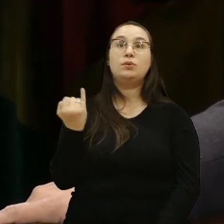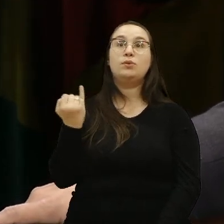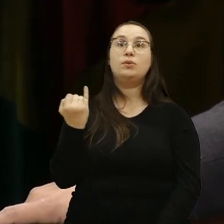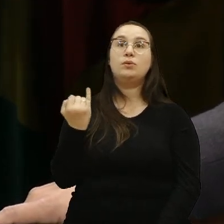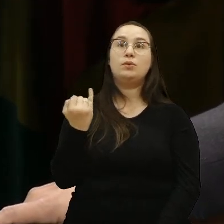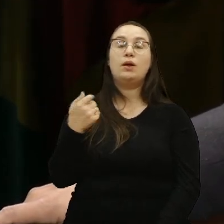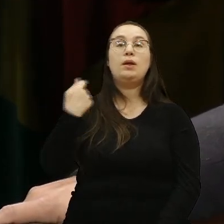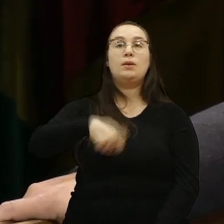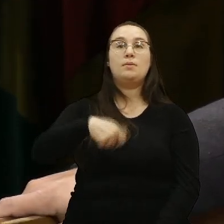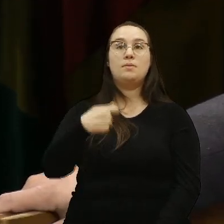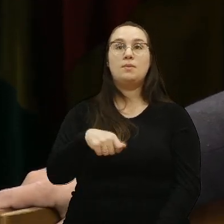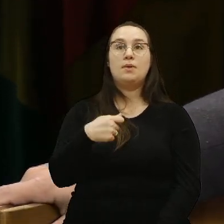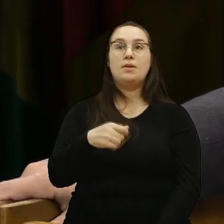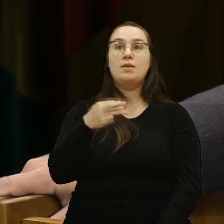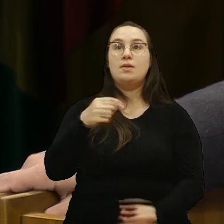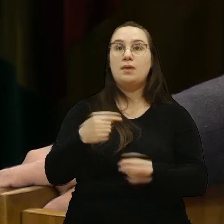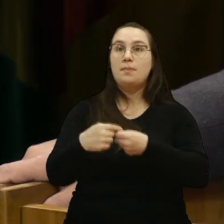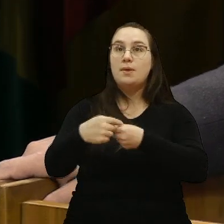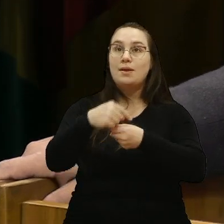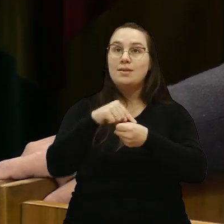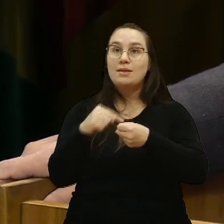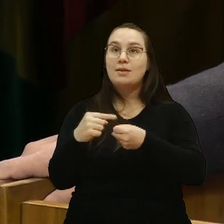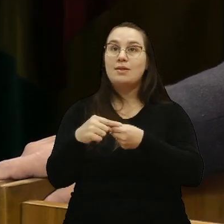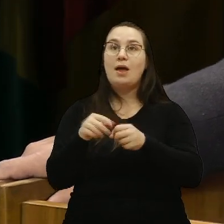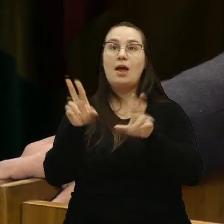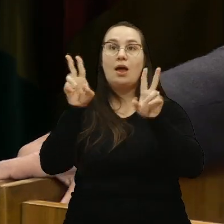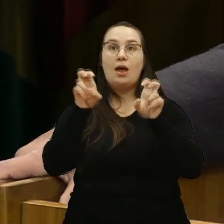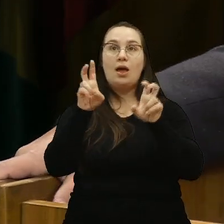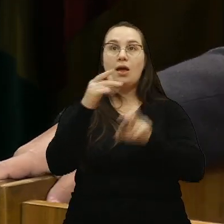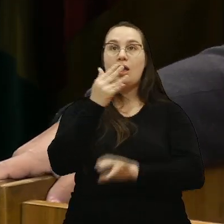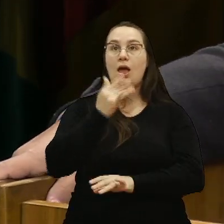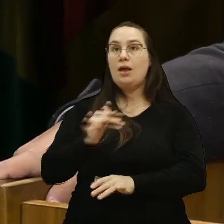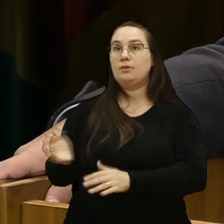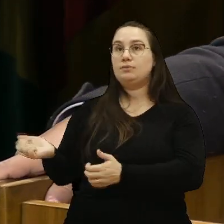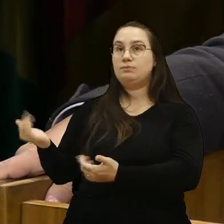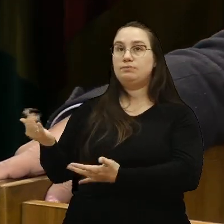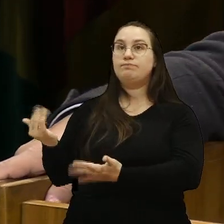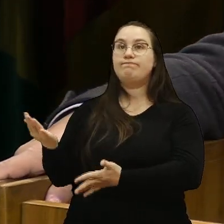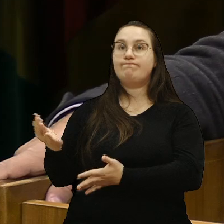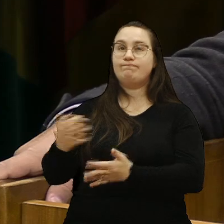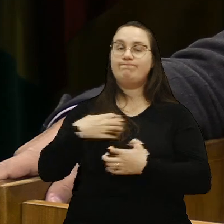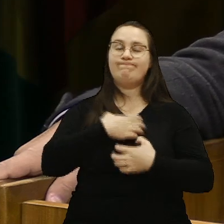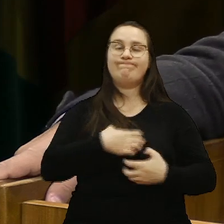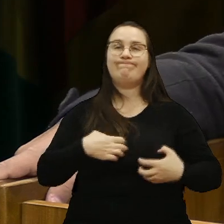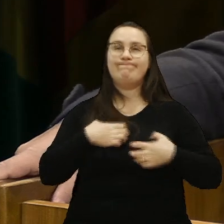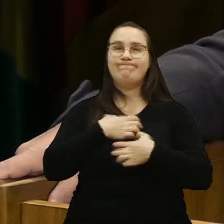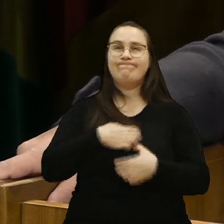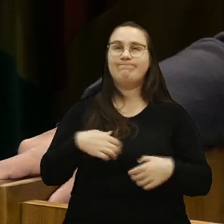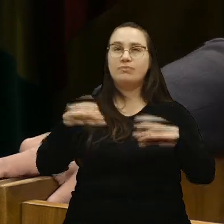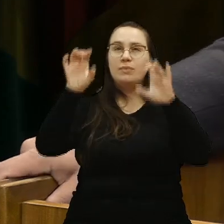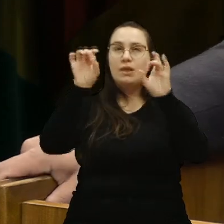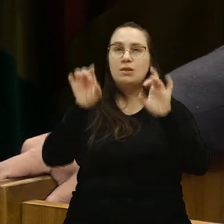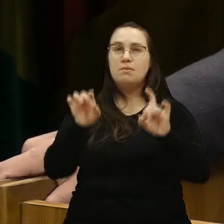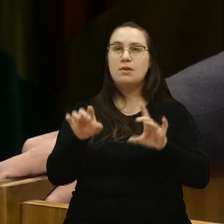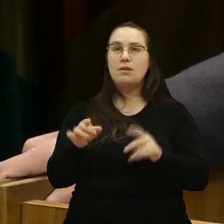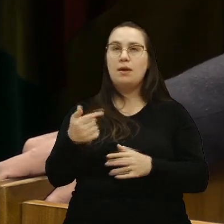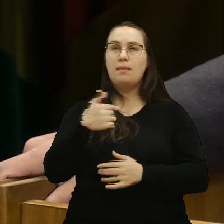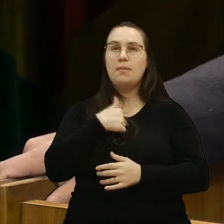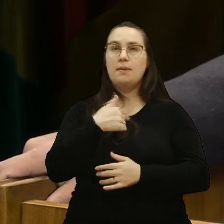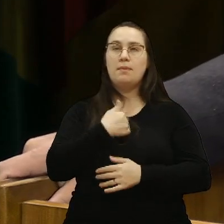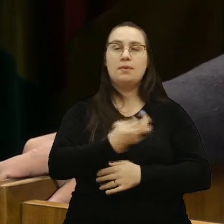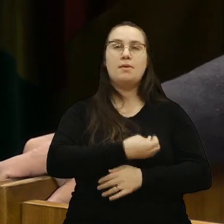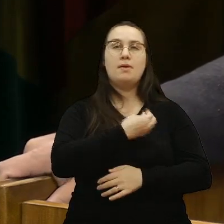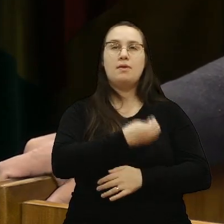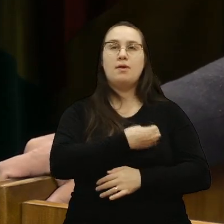e necessários para a cidade. Talvez esse tema da criança e do adolescente ele mexa comigo de uma forma especial pela minha